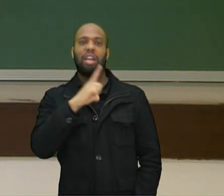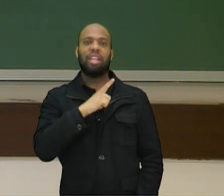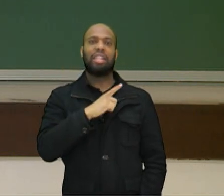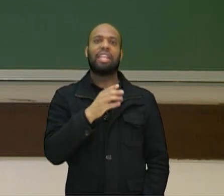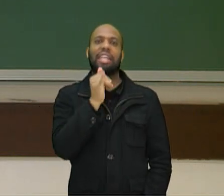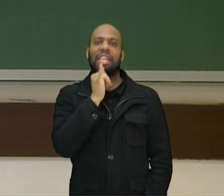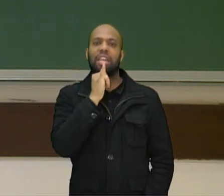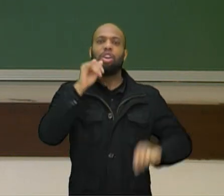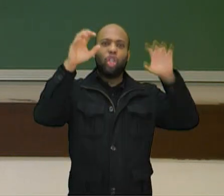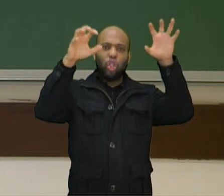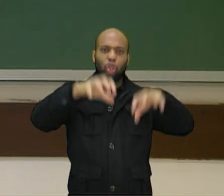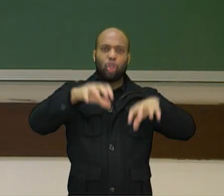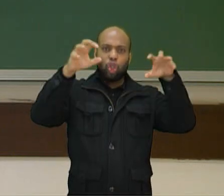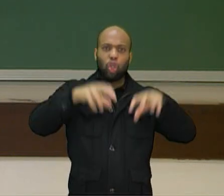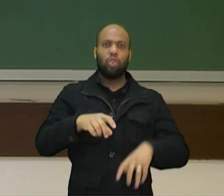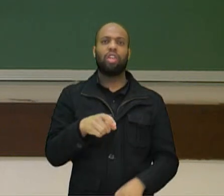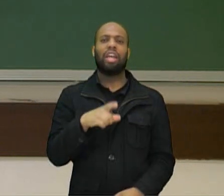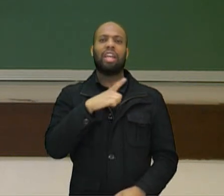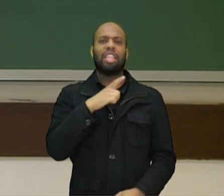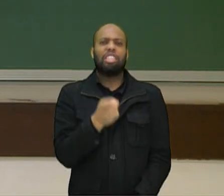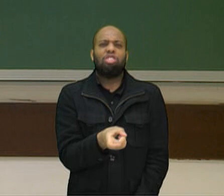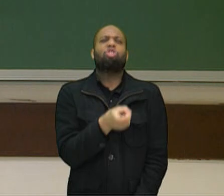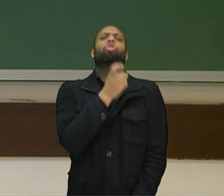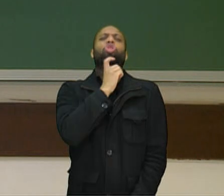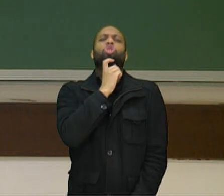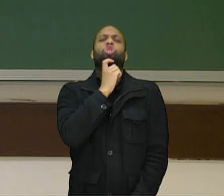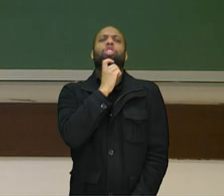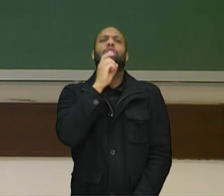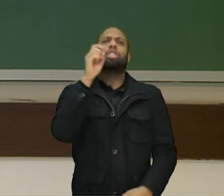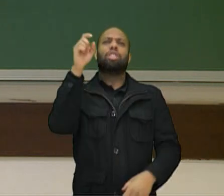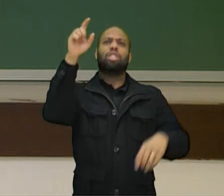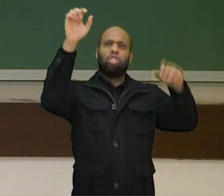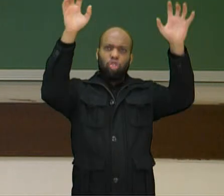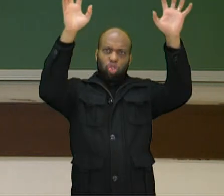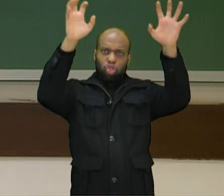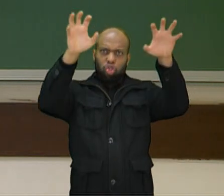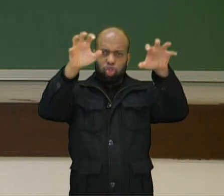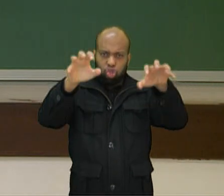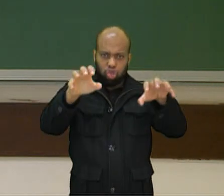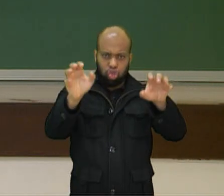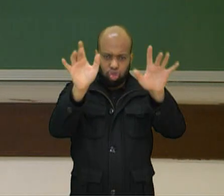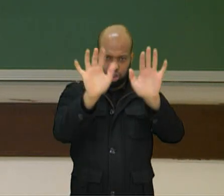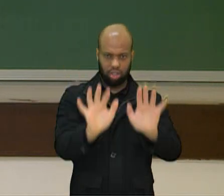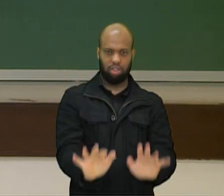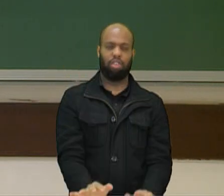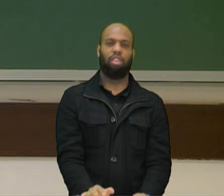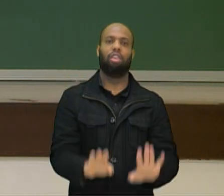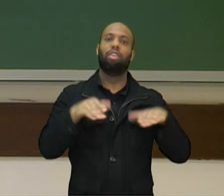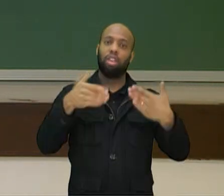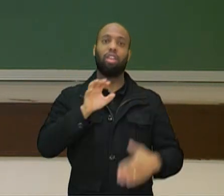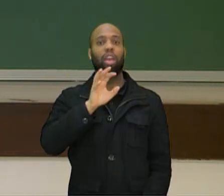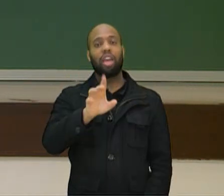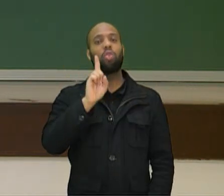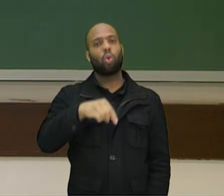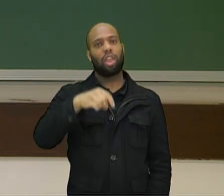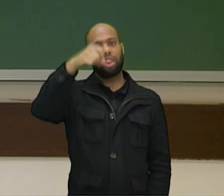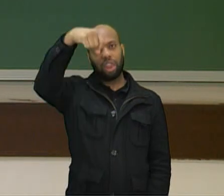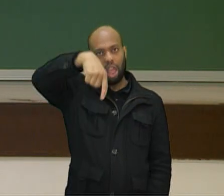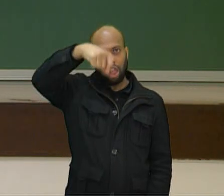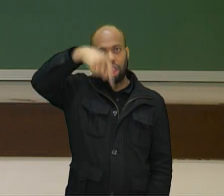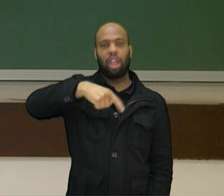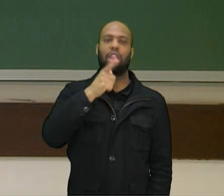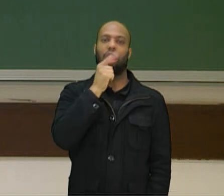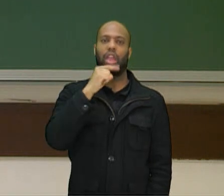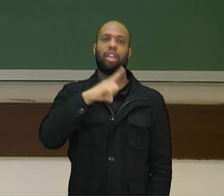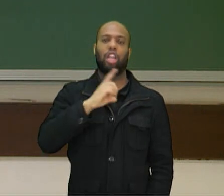quando precipita, ela vai se resfriando durante o seu período. E um floco de neve nada mais é do que uma gotícula de água que